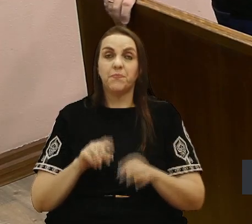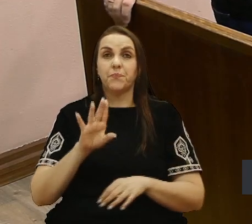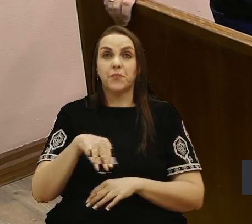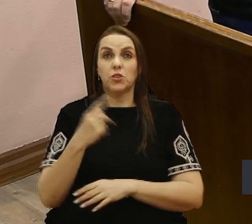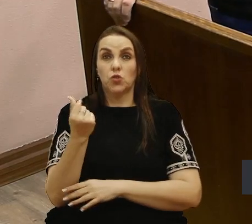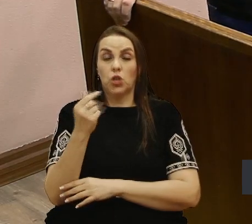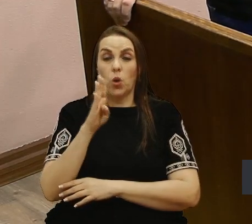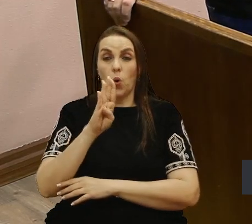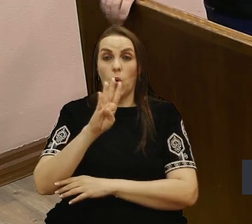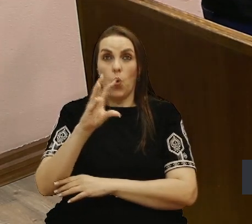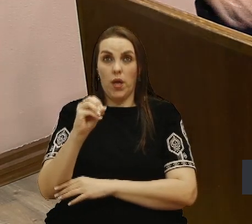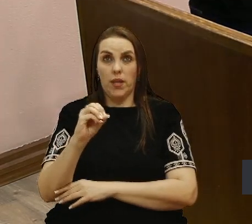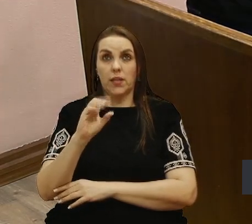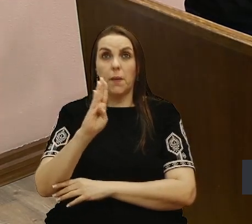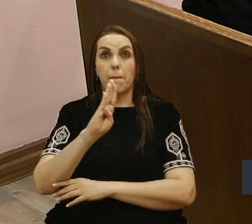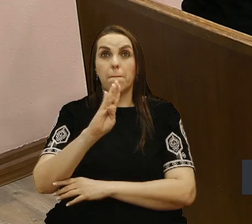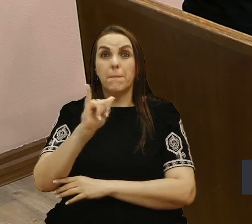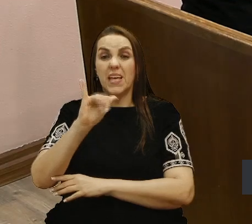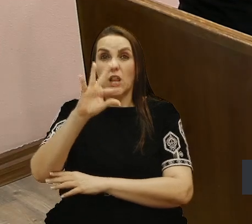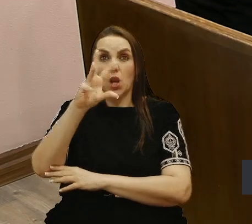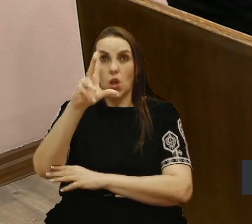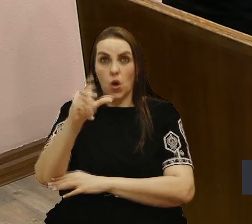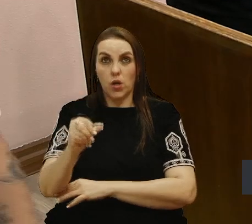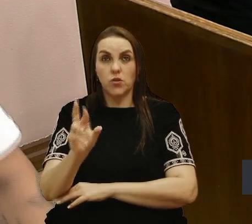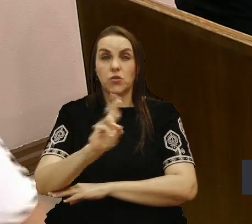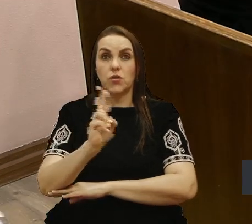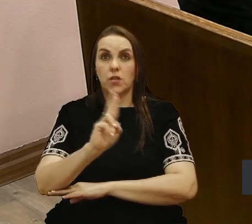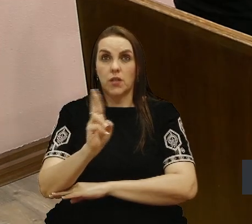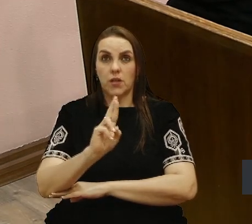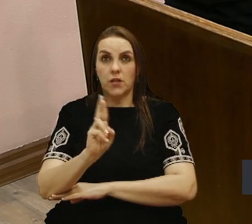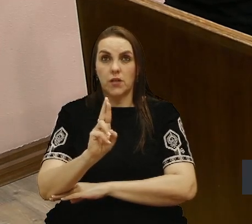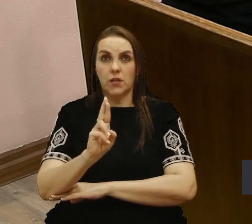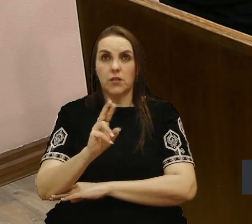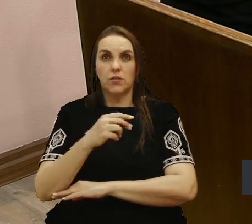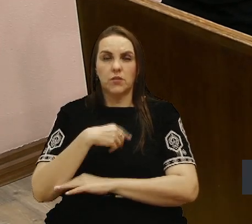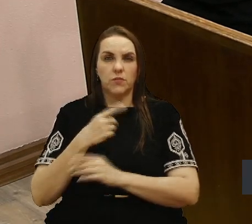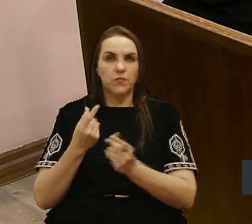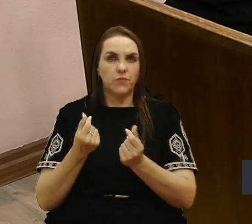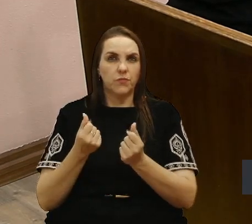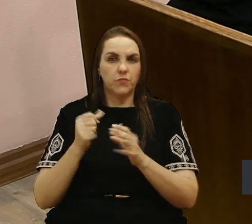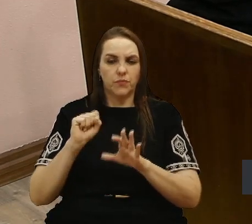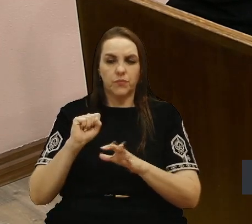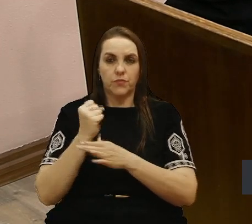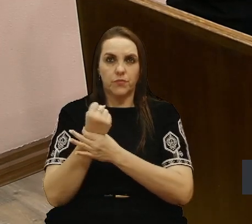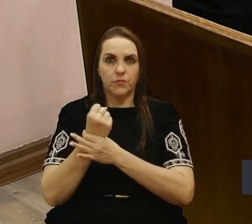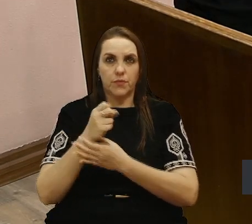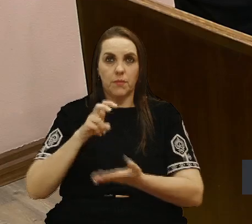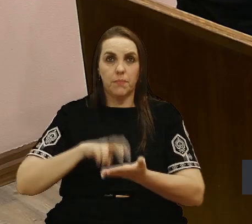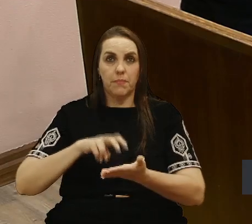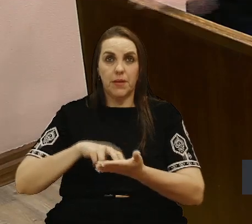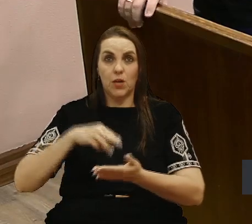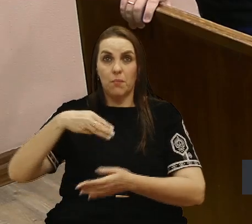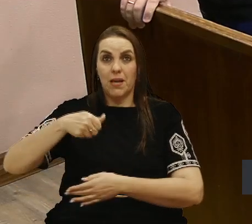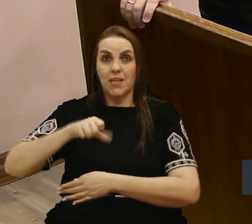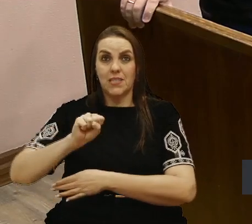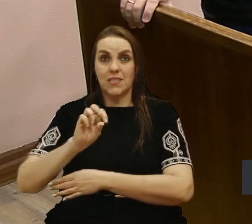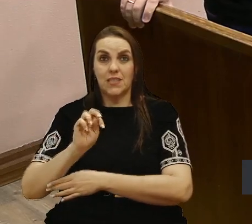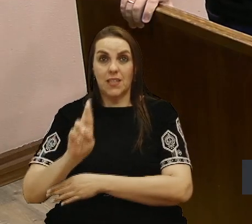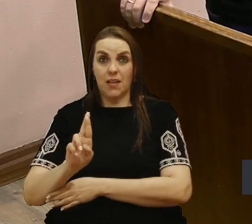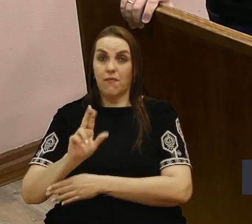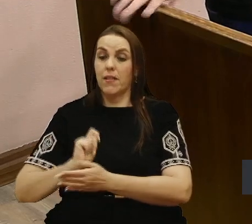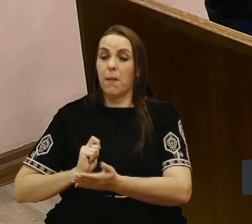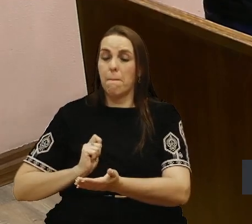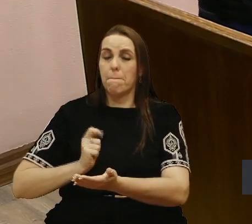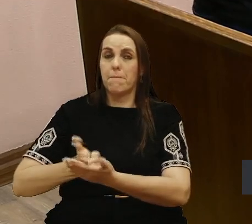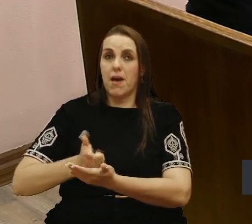bilhões! 40 bilhões de reais é o que o fundo garantidor do Banco Master vai precisar